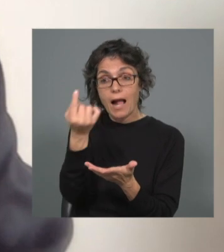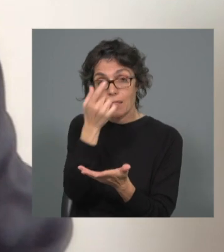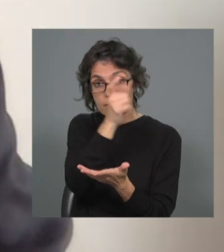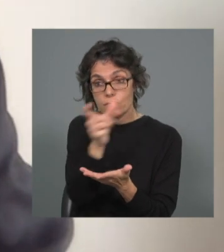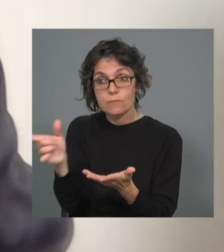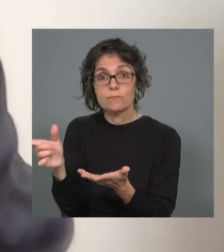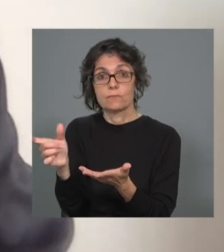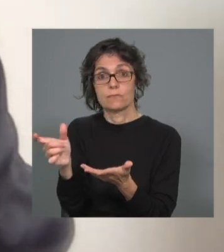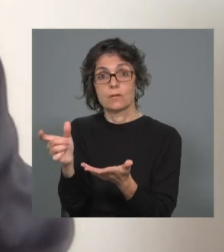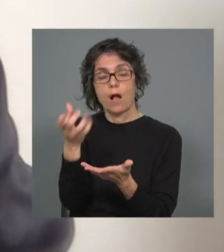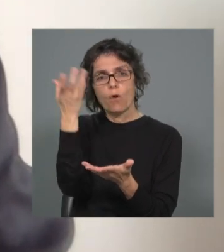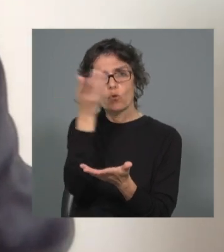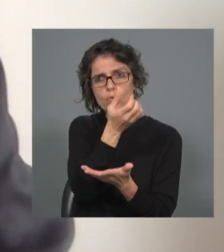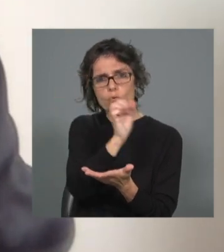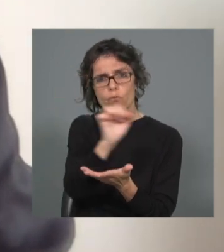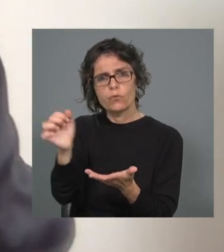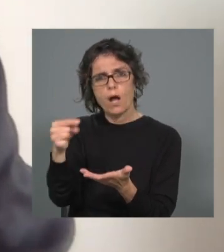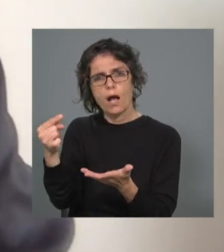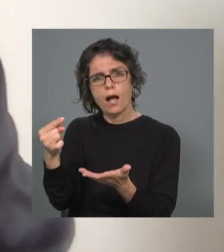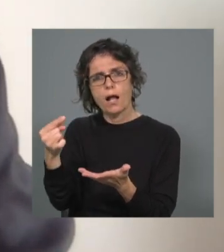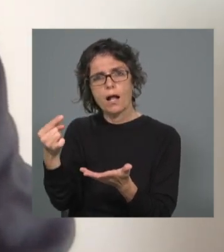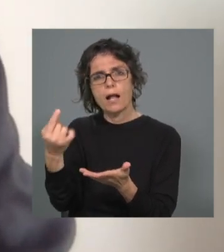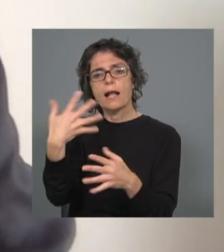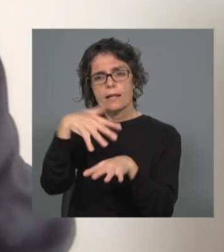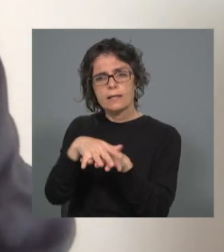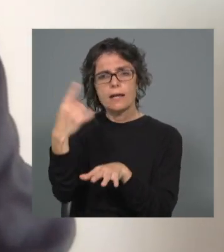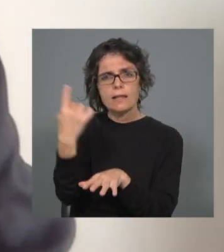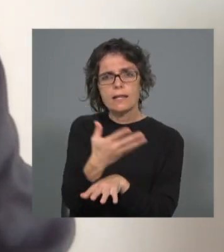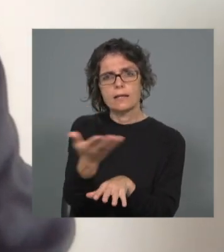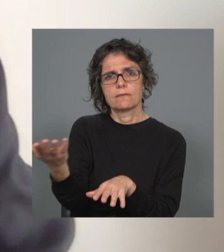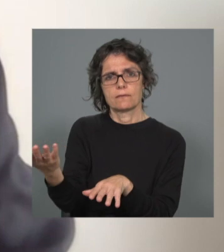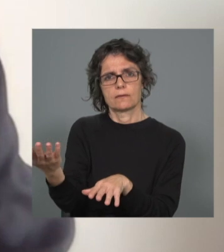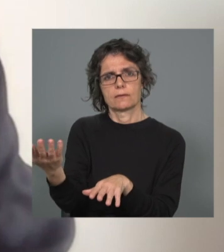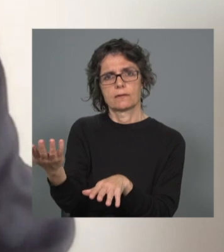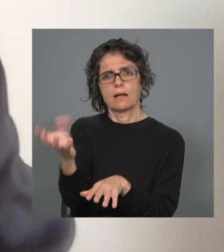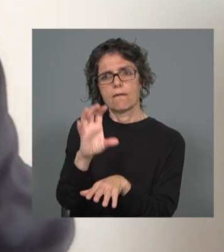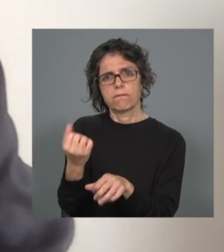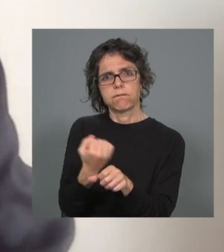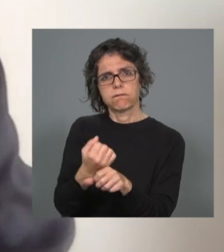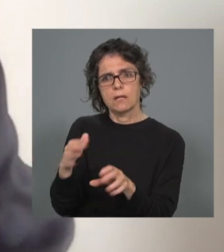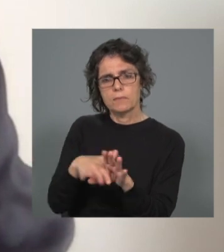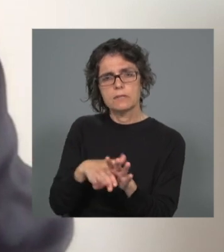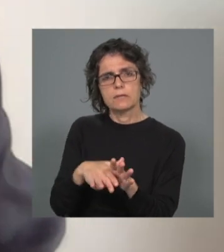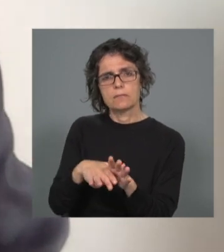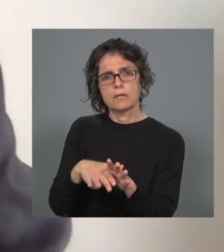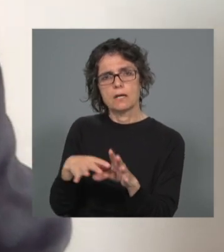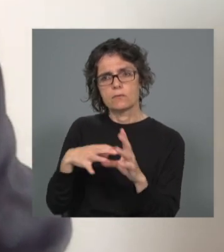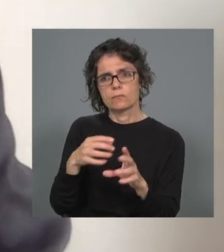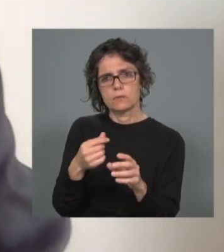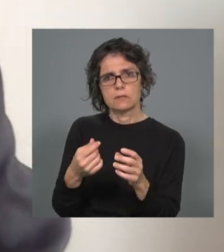de haver a integração através da sua cultura, das suas formas de ação e de participação e de comunicação entre